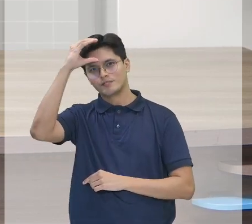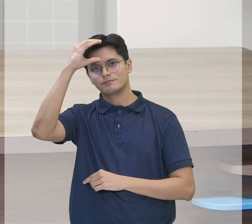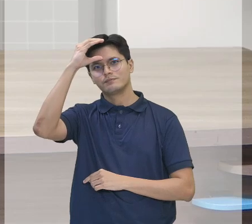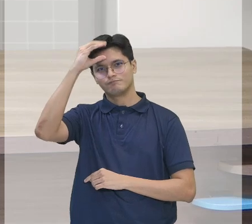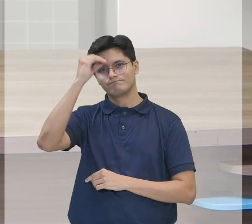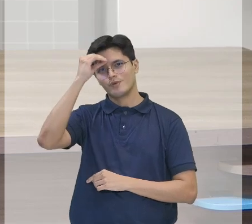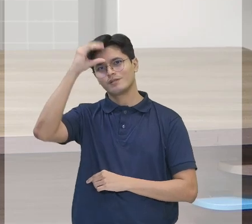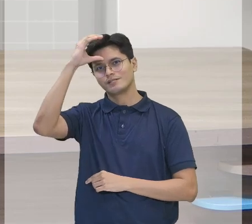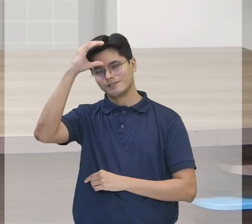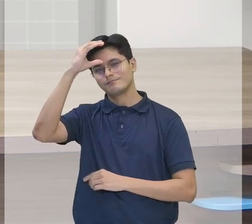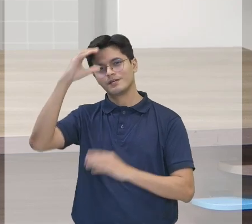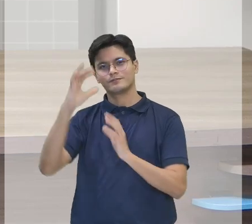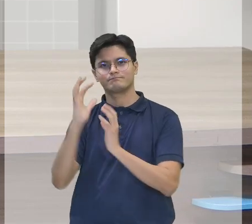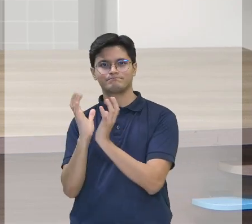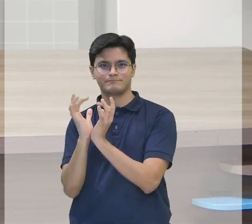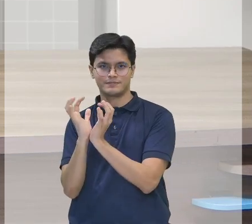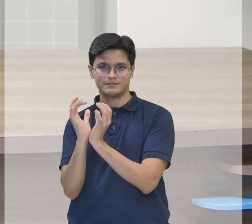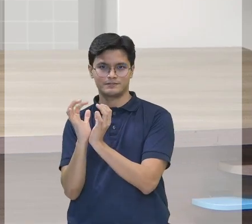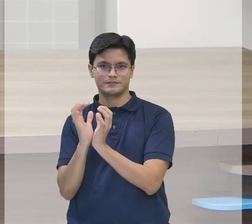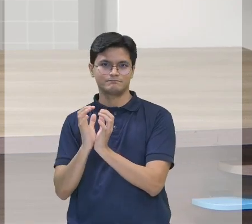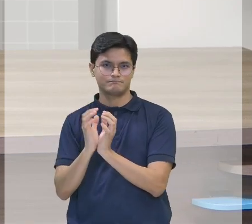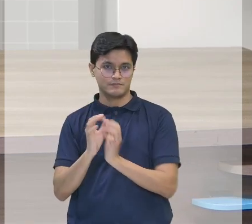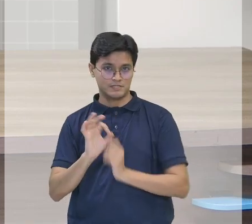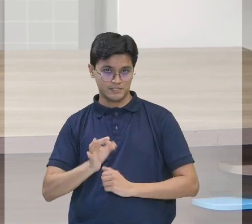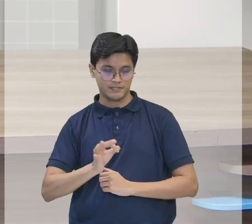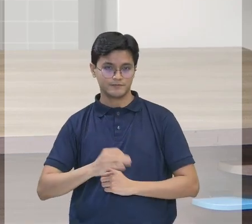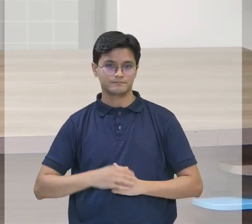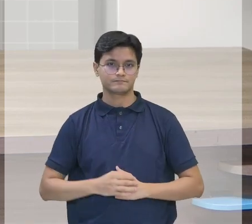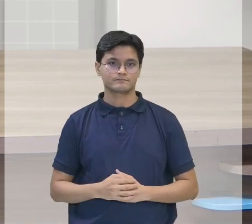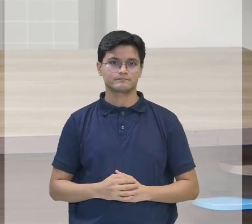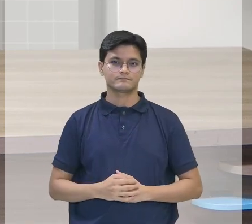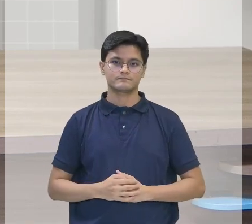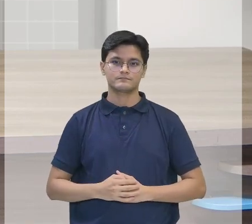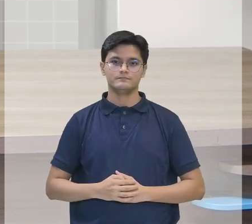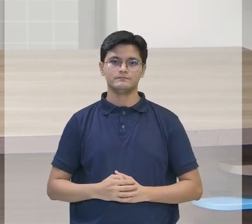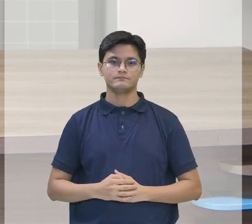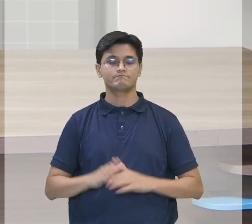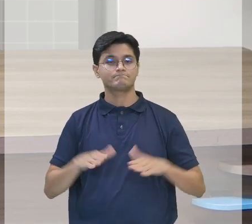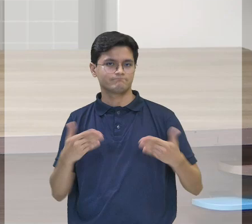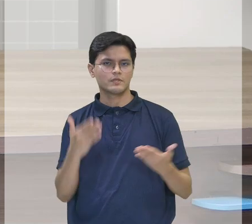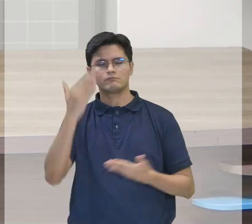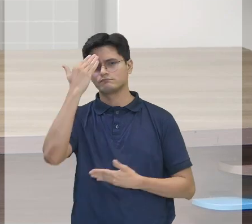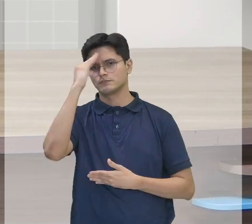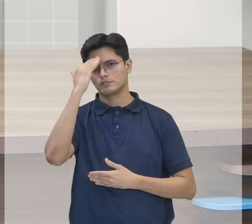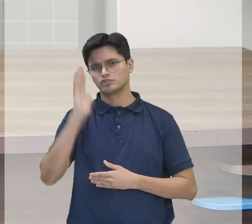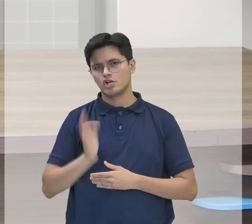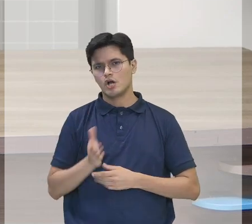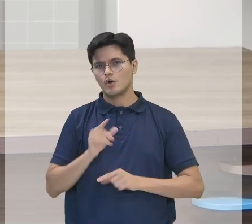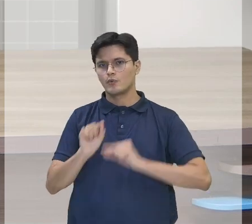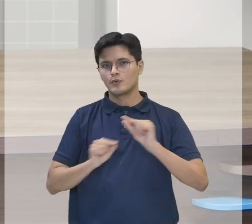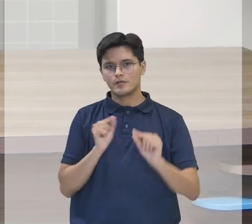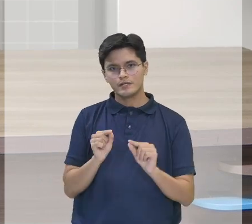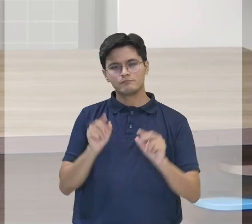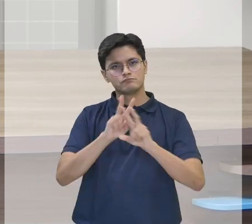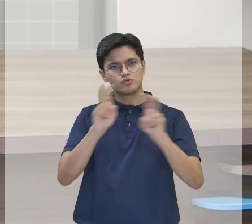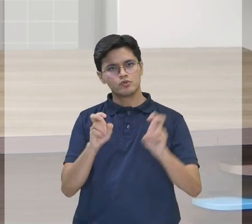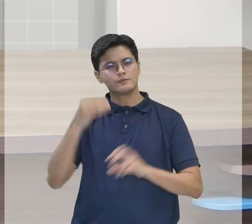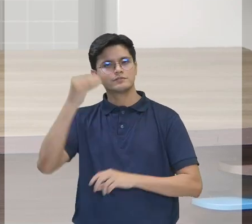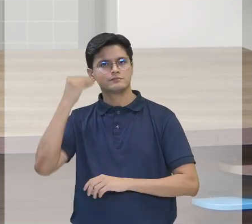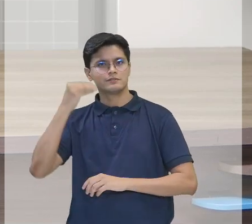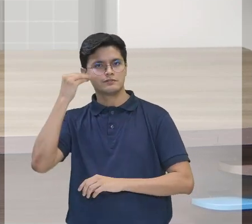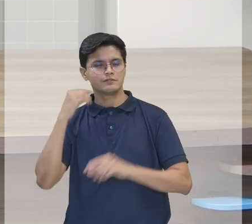conhecimento metacognitivo. Tranquilo? E aí, a gente já entendeu um pouco aqui das experiências e do